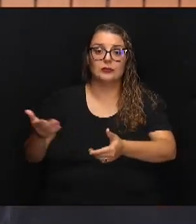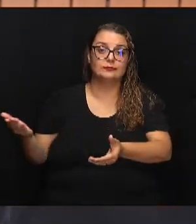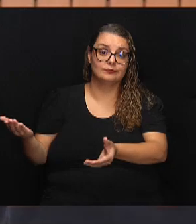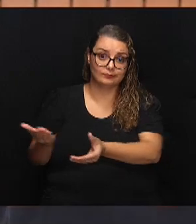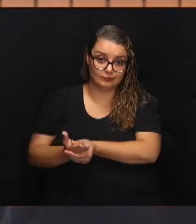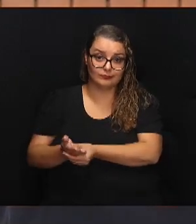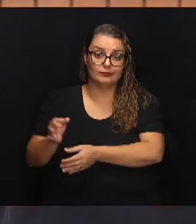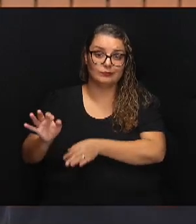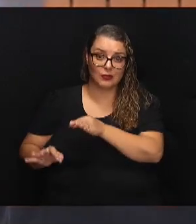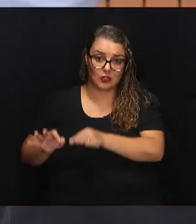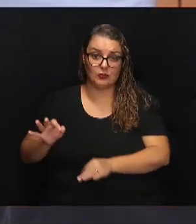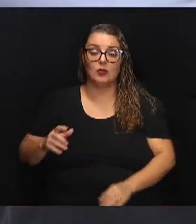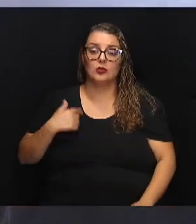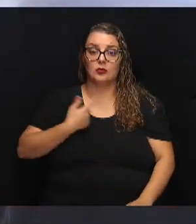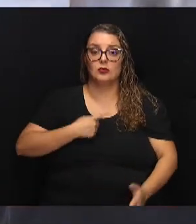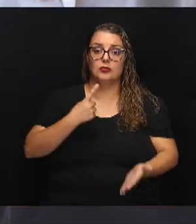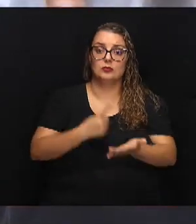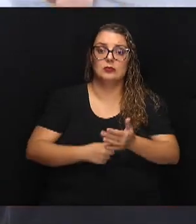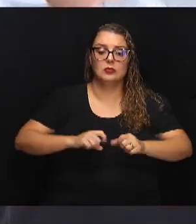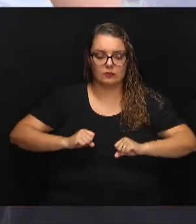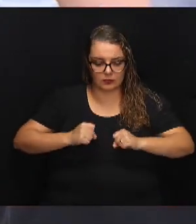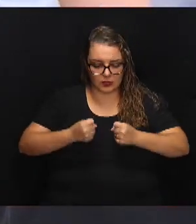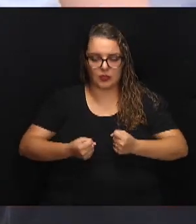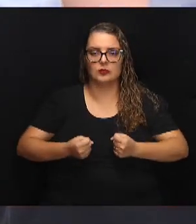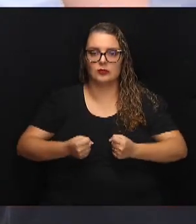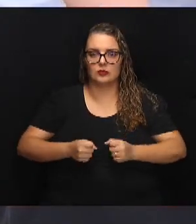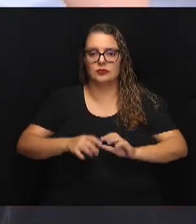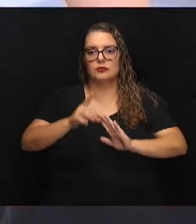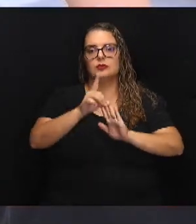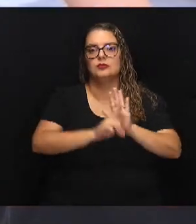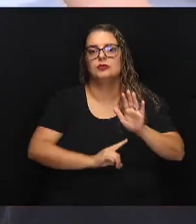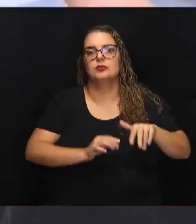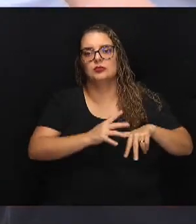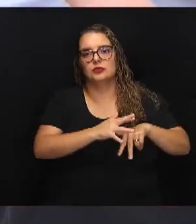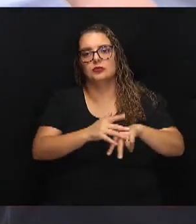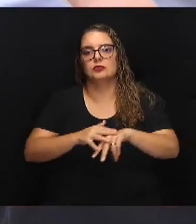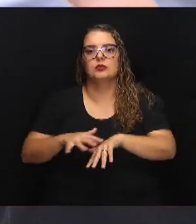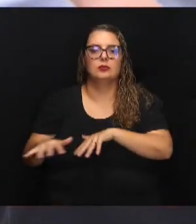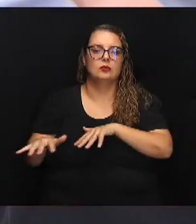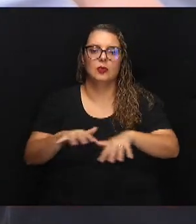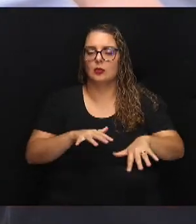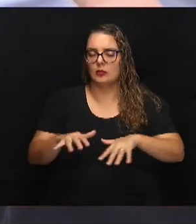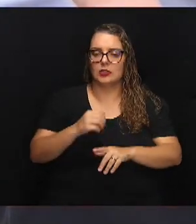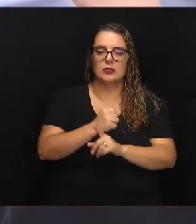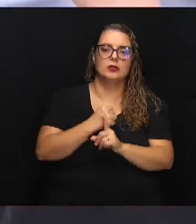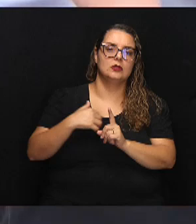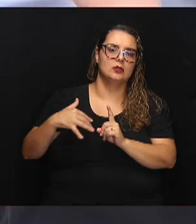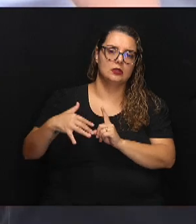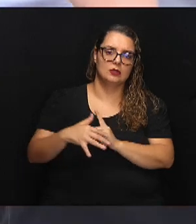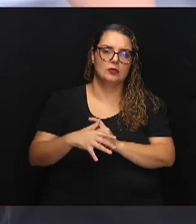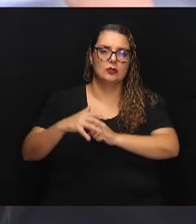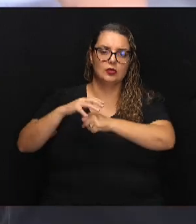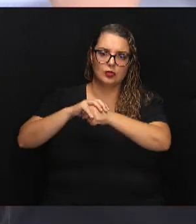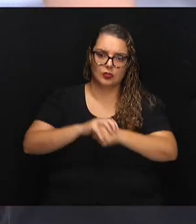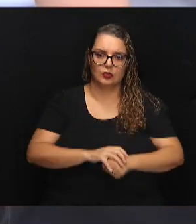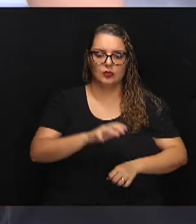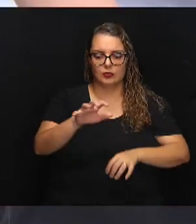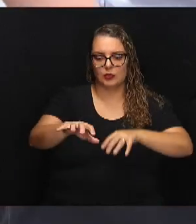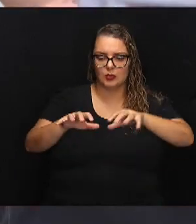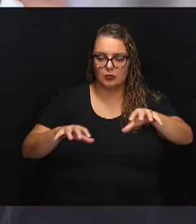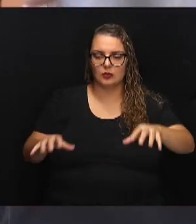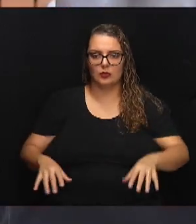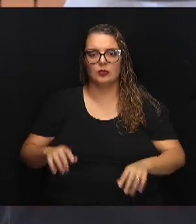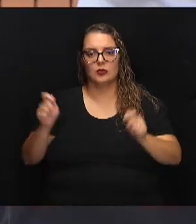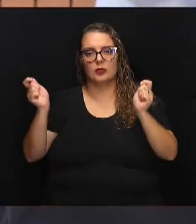Nosso compromisso é de seguir firme na defesa dos direitos dos pacientes, mobilizando a sociedade, pressionando os órgãos competentes